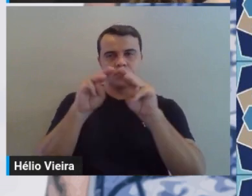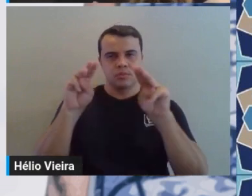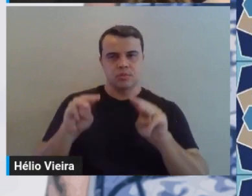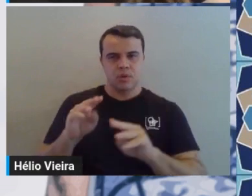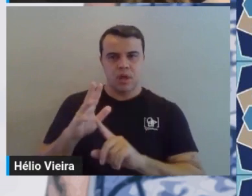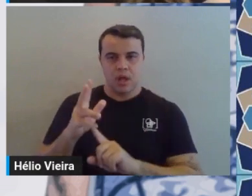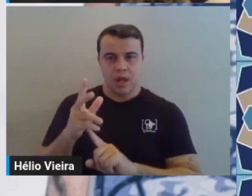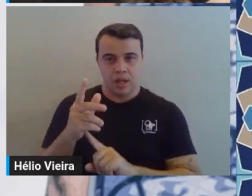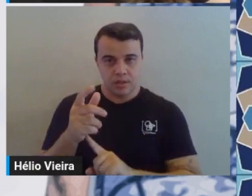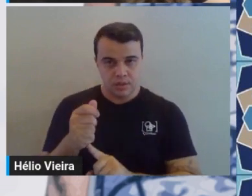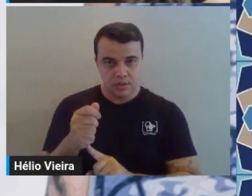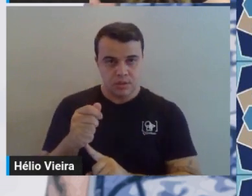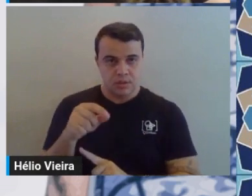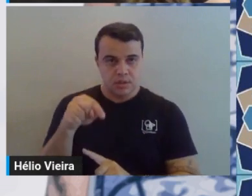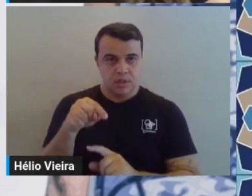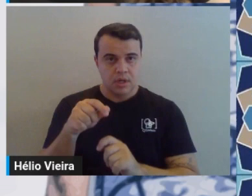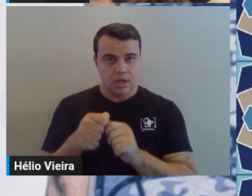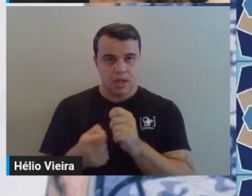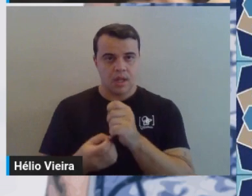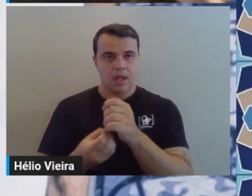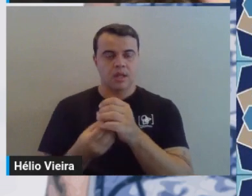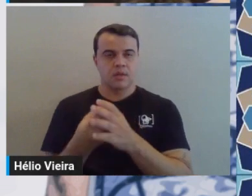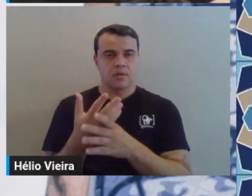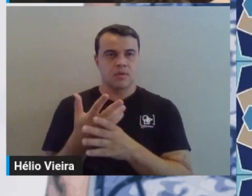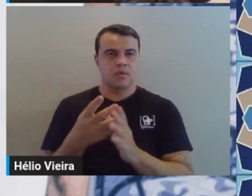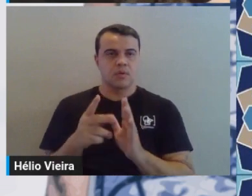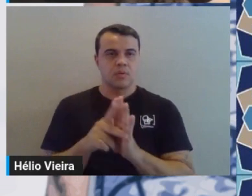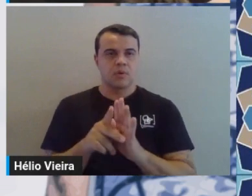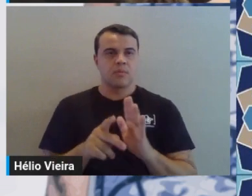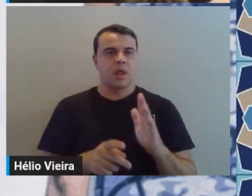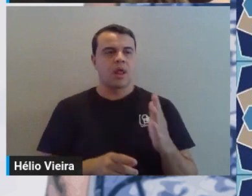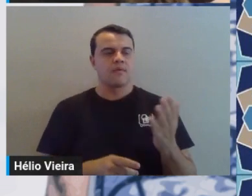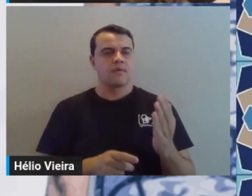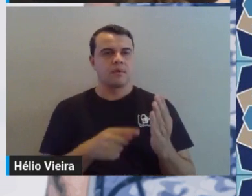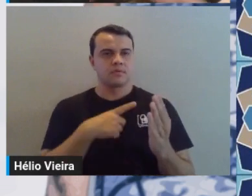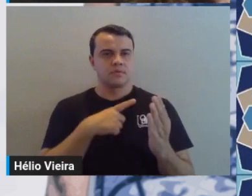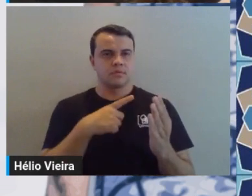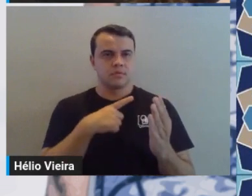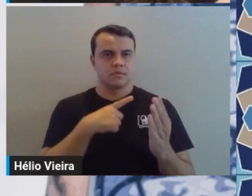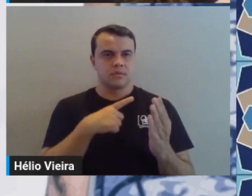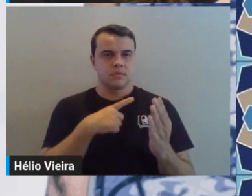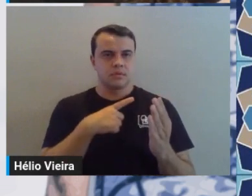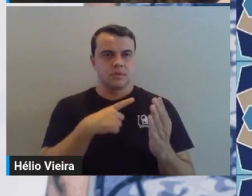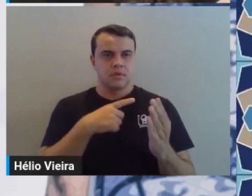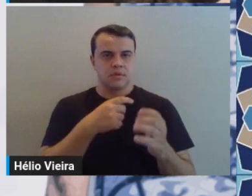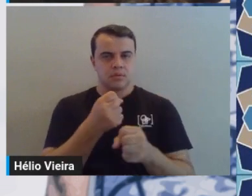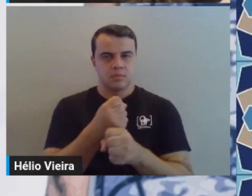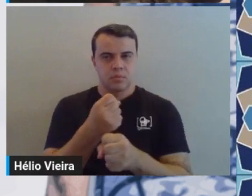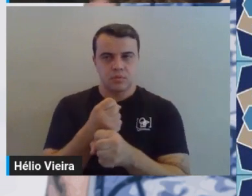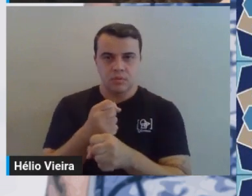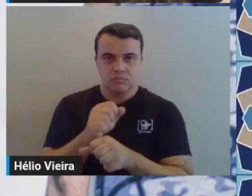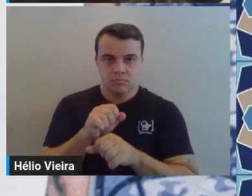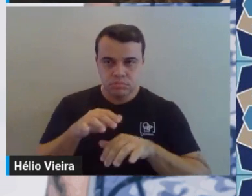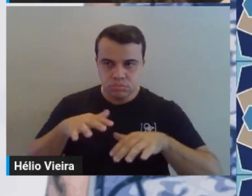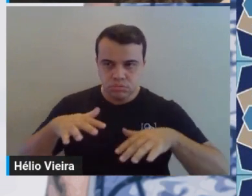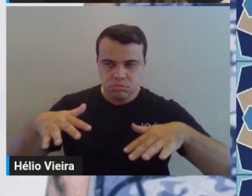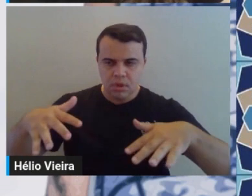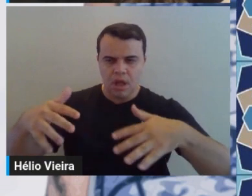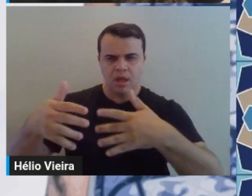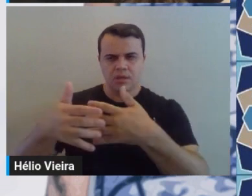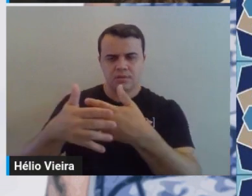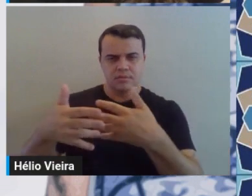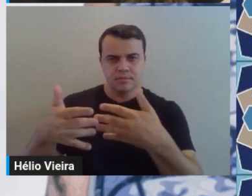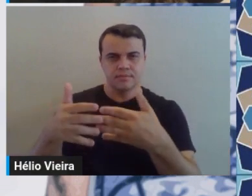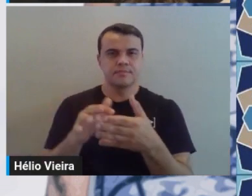E esse museu é criado pelo reflexo, né, da expansão urbana,